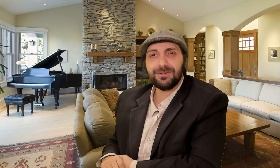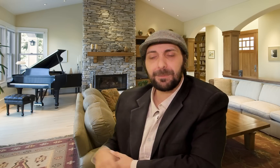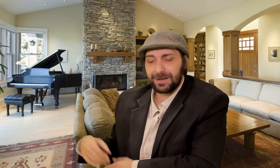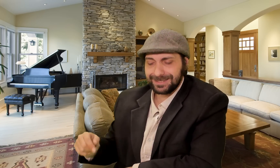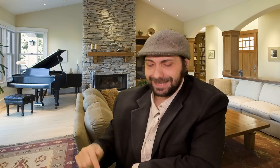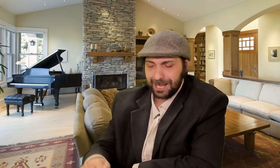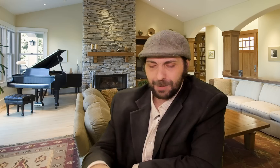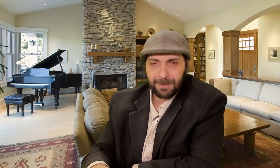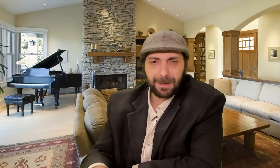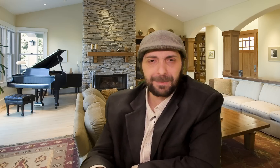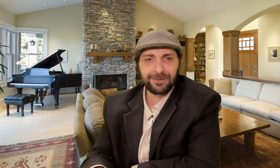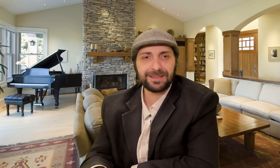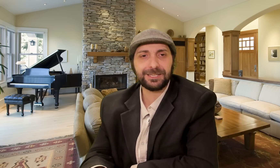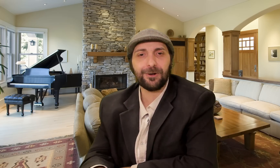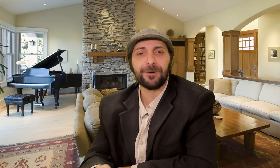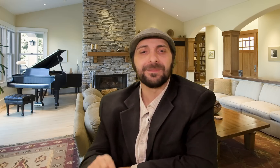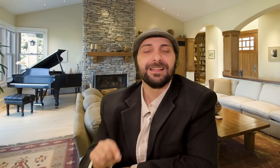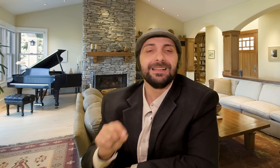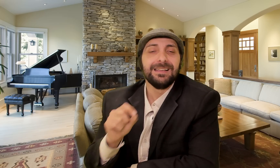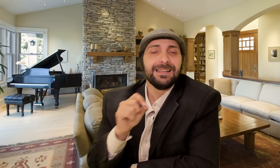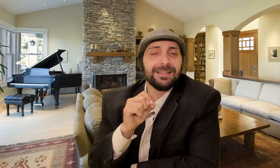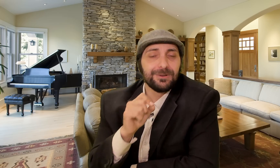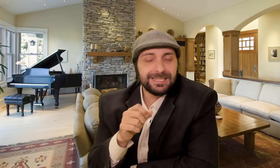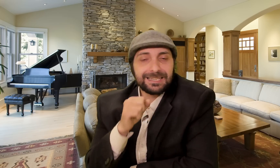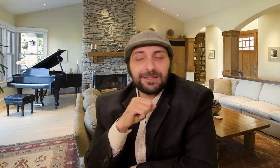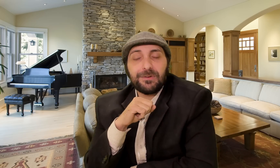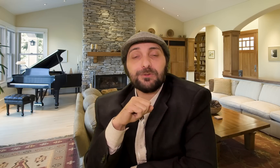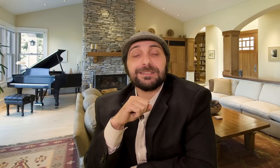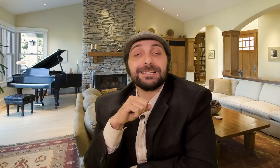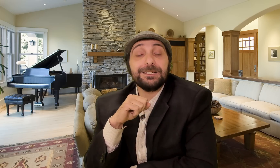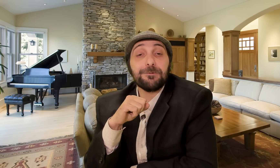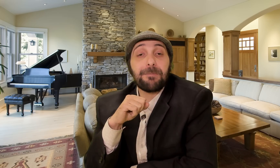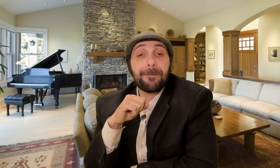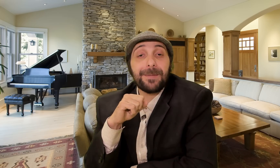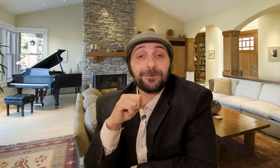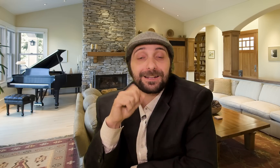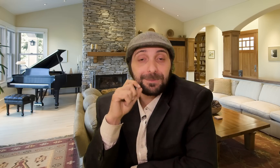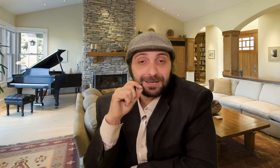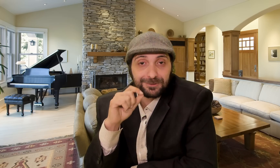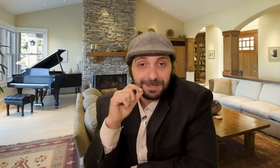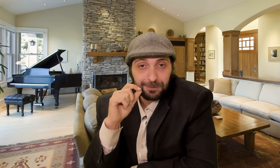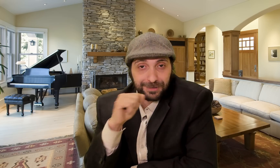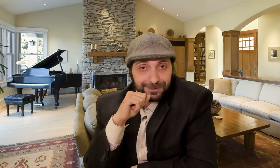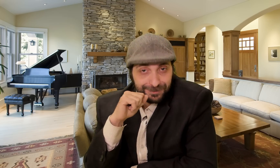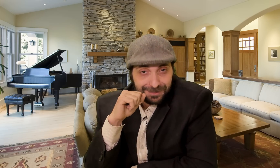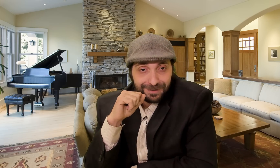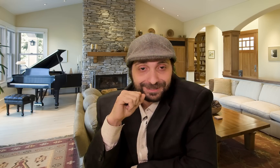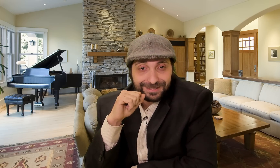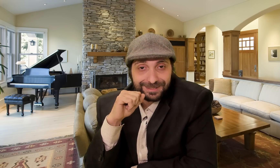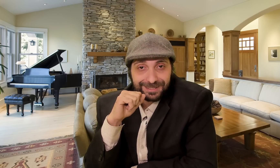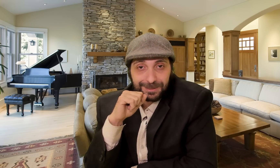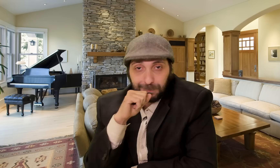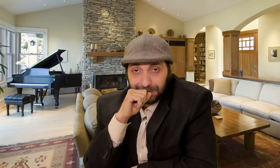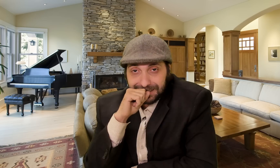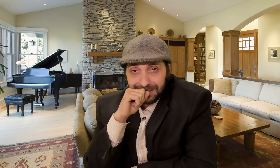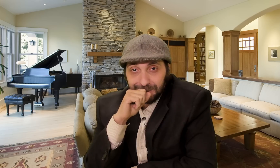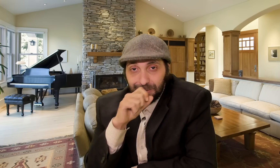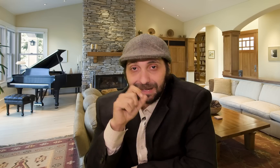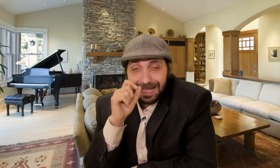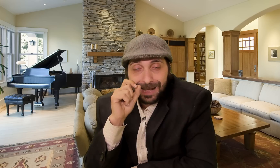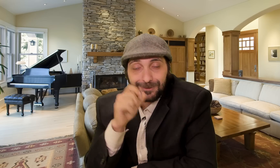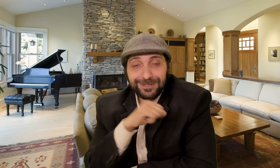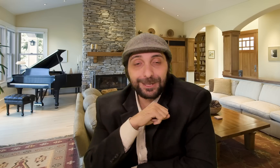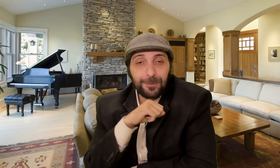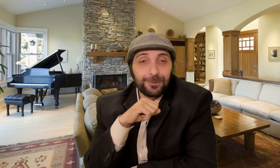dizendo rapaz calma Papai vem aqui ó Lira tem feito um excelente papel na Câmara dos Deputados você vai entender depois